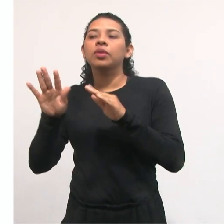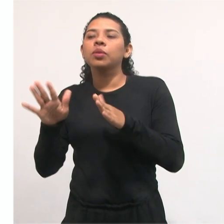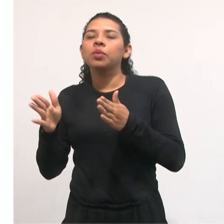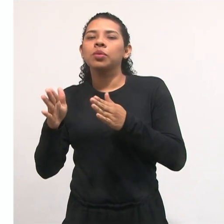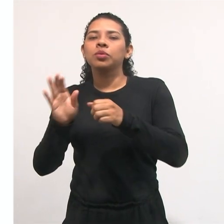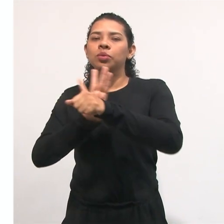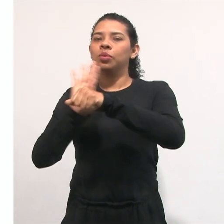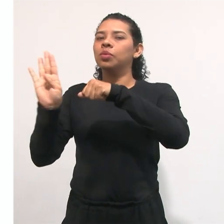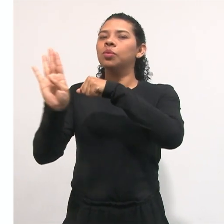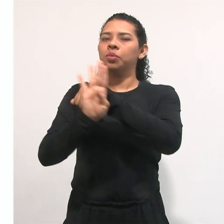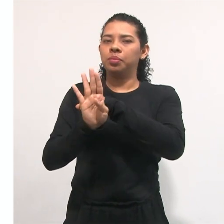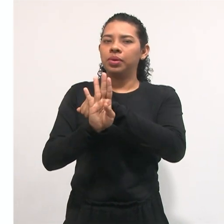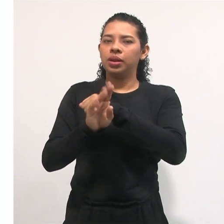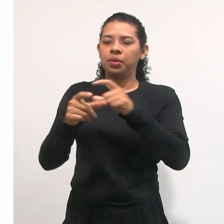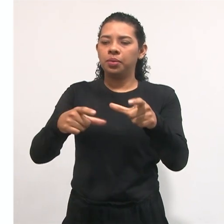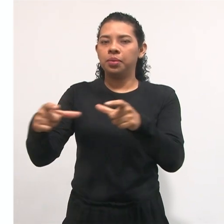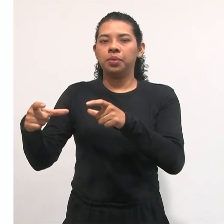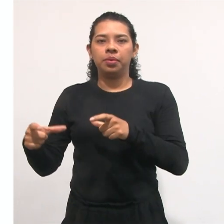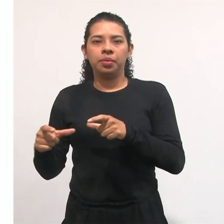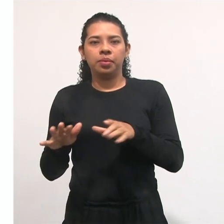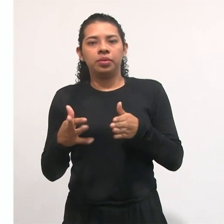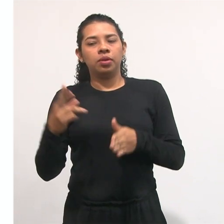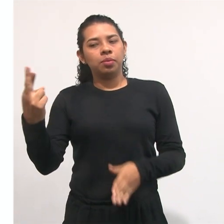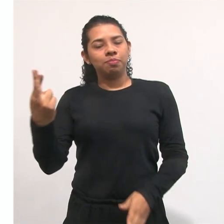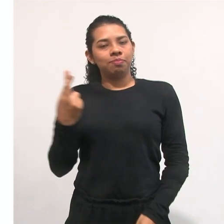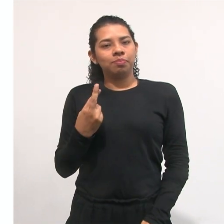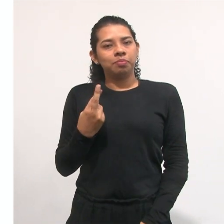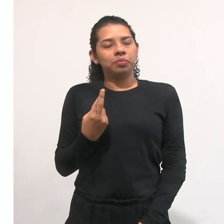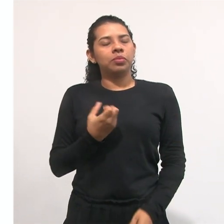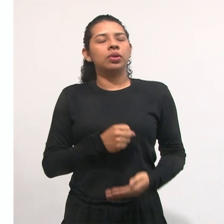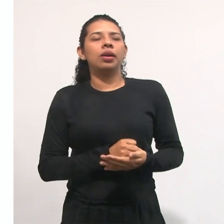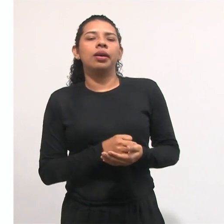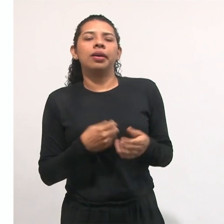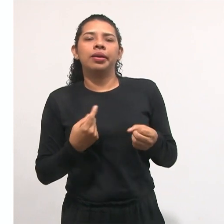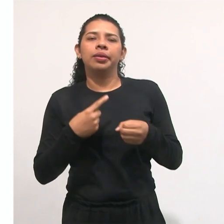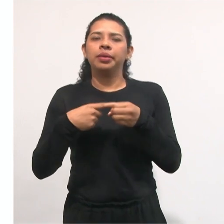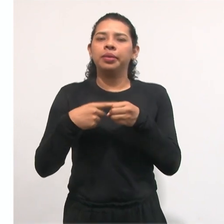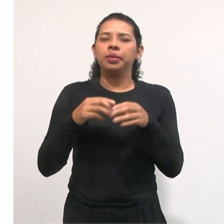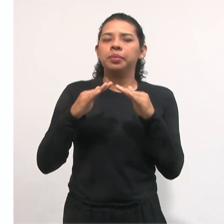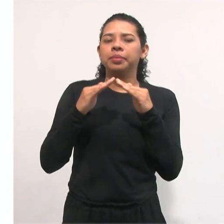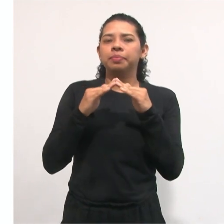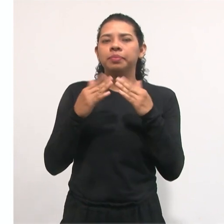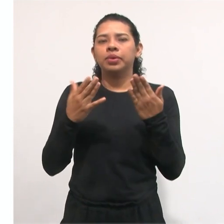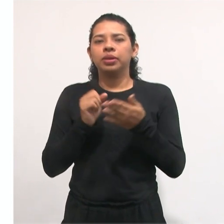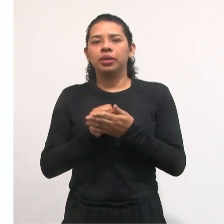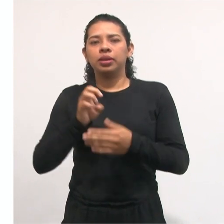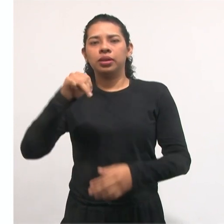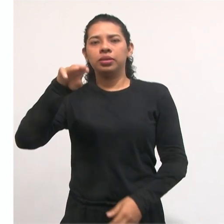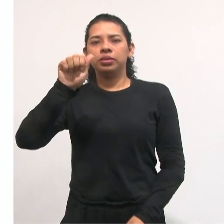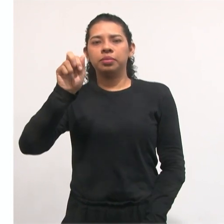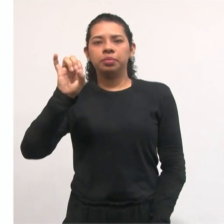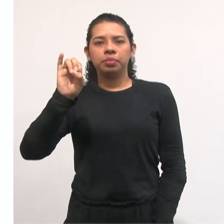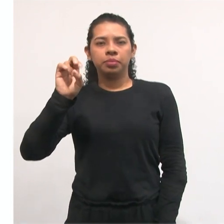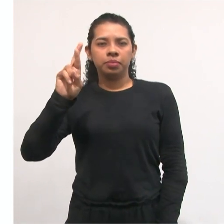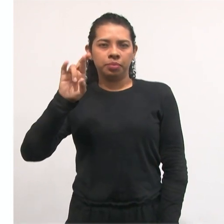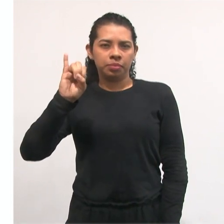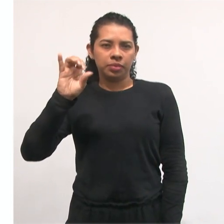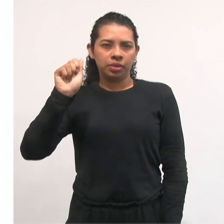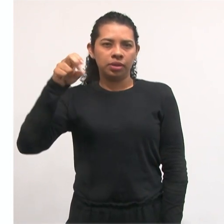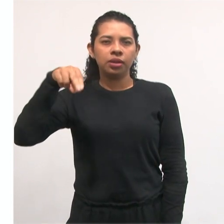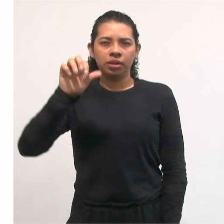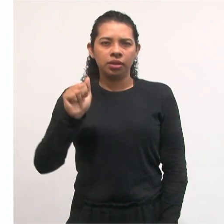Então, ele vai dizer lá o bairro, né? Então, ele vai dizer o bairro nominalmente. Eu moro no bairro Novo, eu moro no bairro Mariana, eu moro no